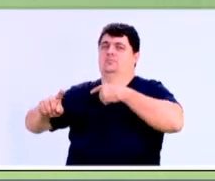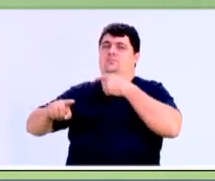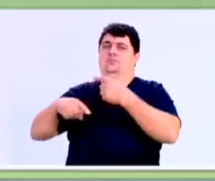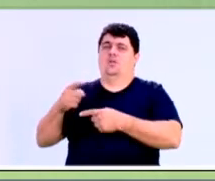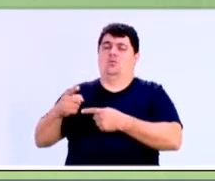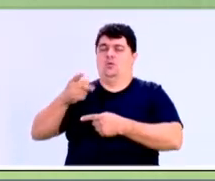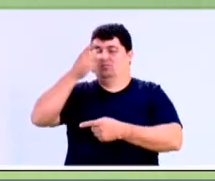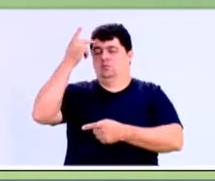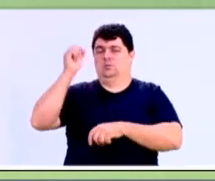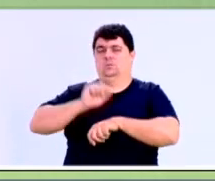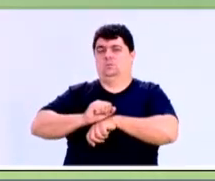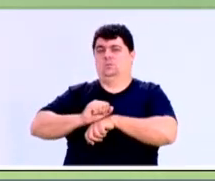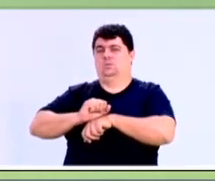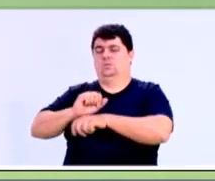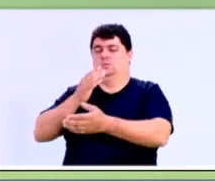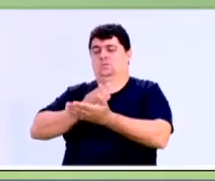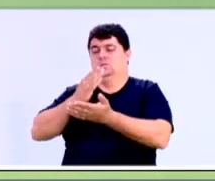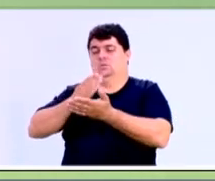e eu